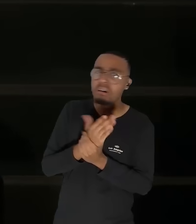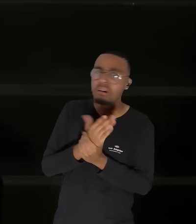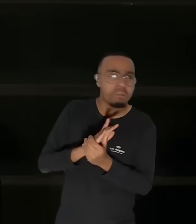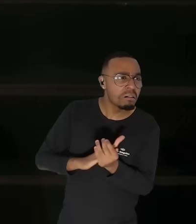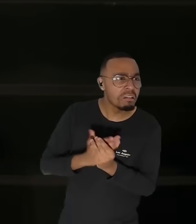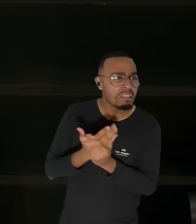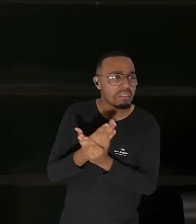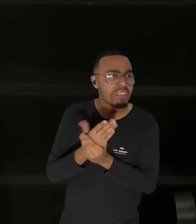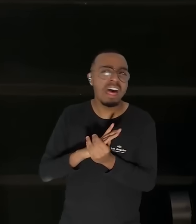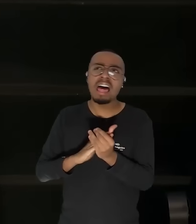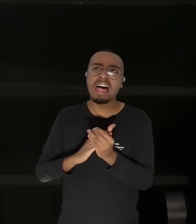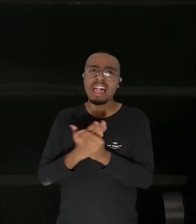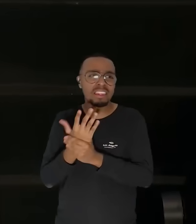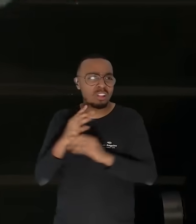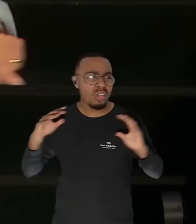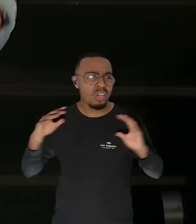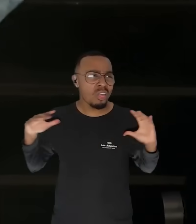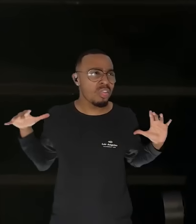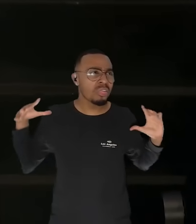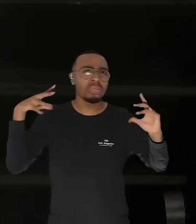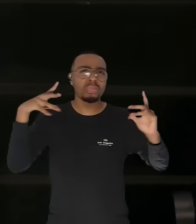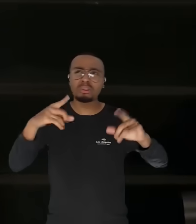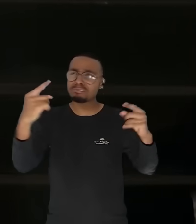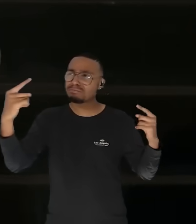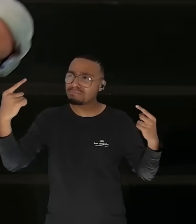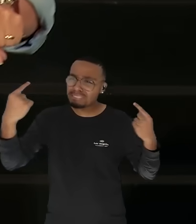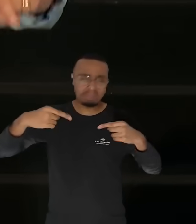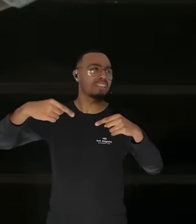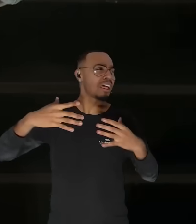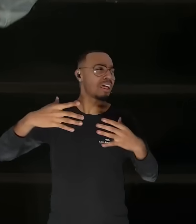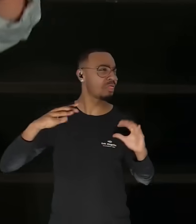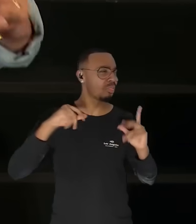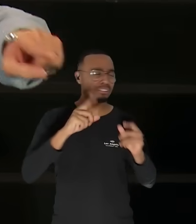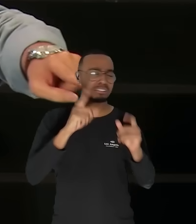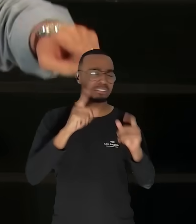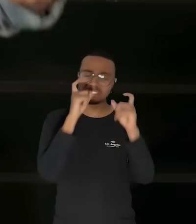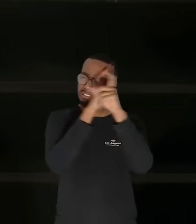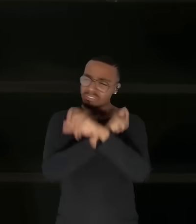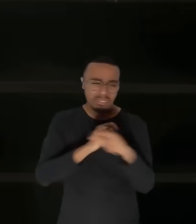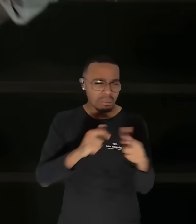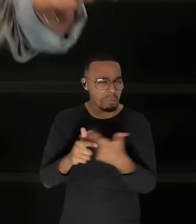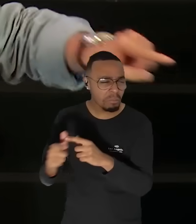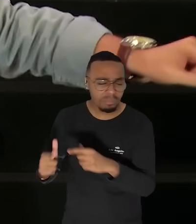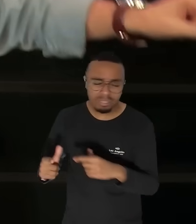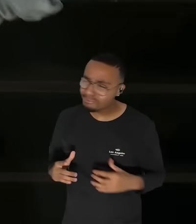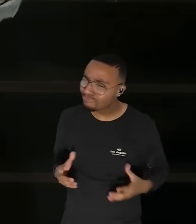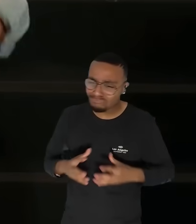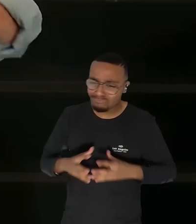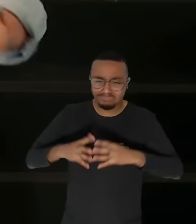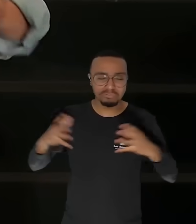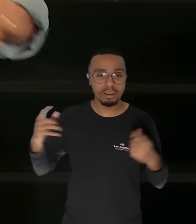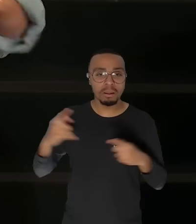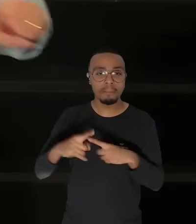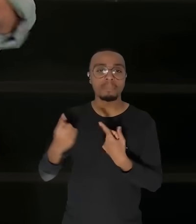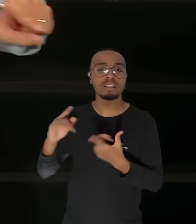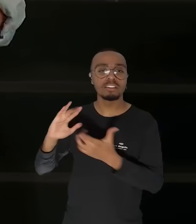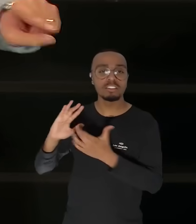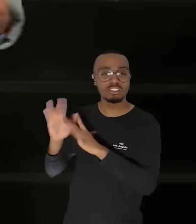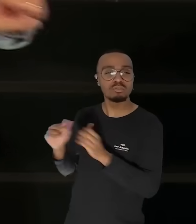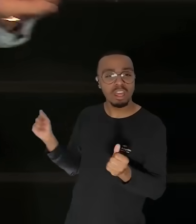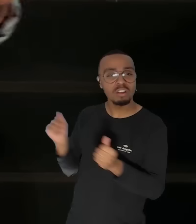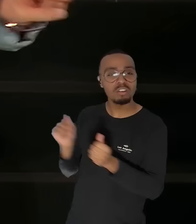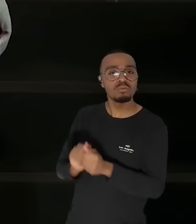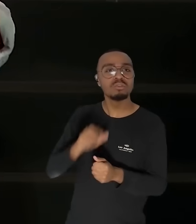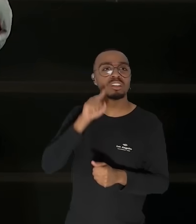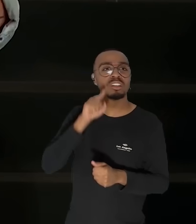estava naquilo que estava dizendo: Deus não existe. Mas ele estava ali. Jesus estava ali. Ele estava ali. Ele estava ali naquilo que você